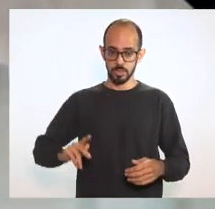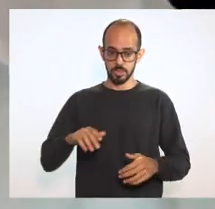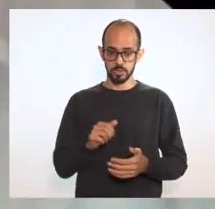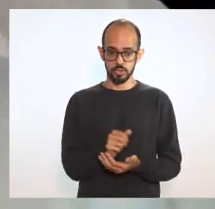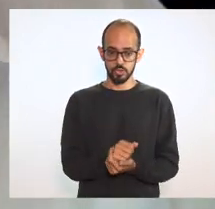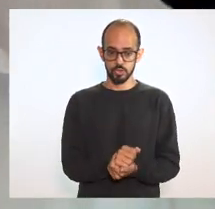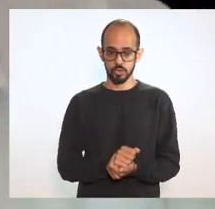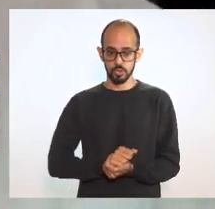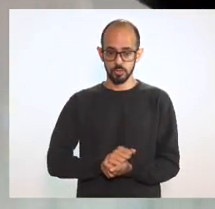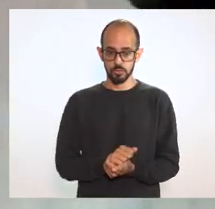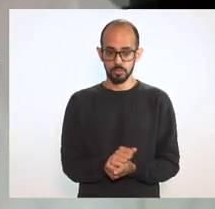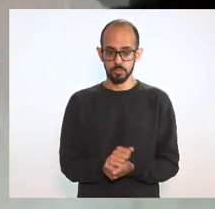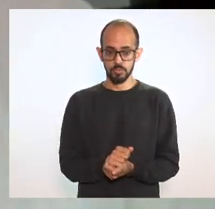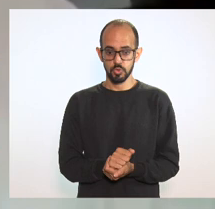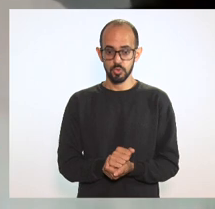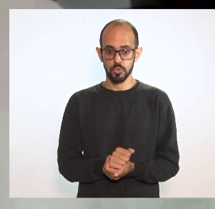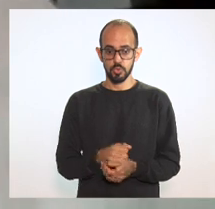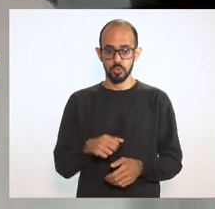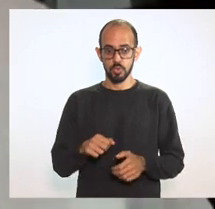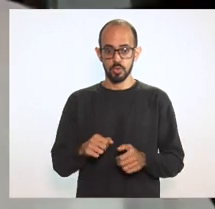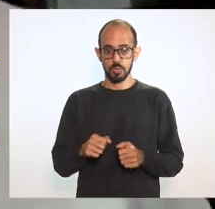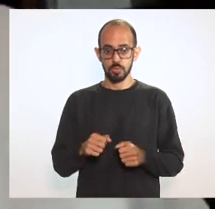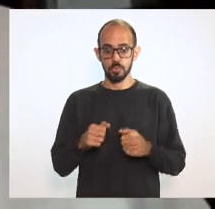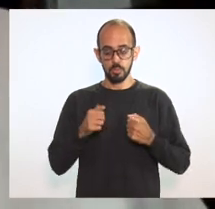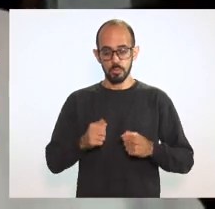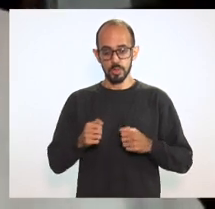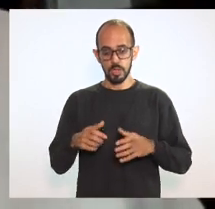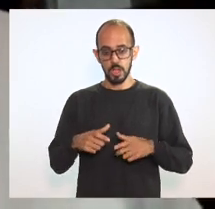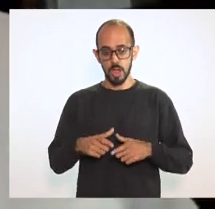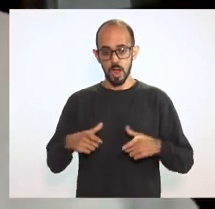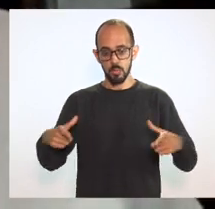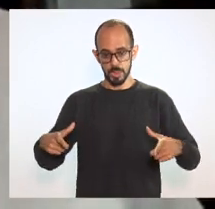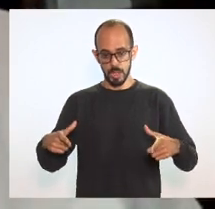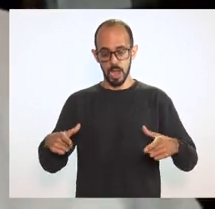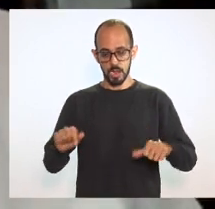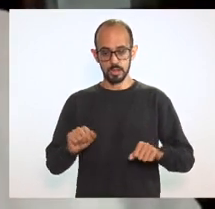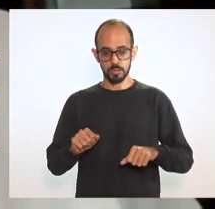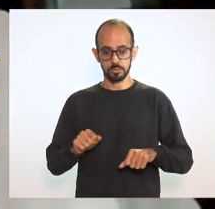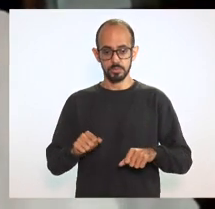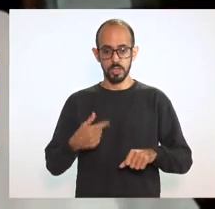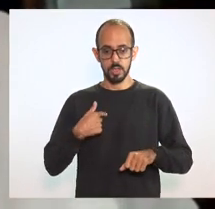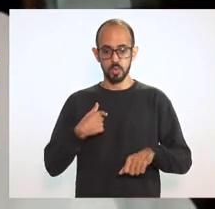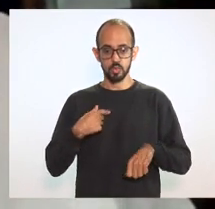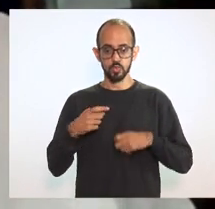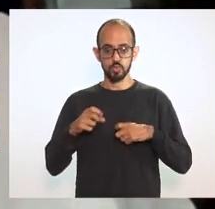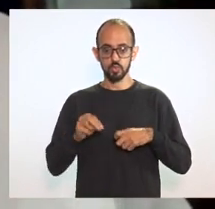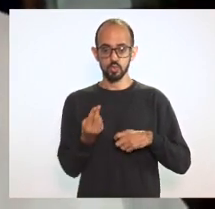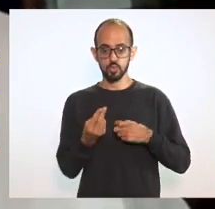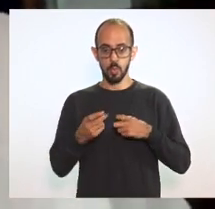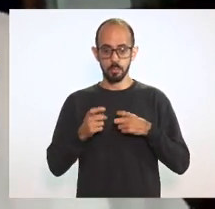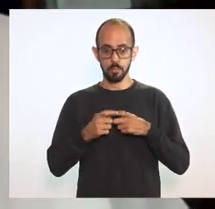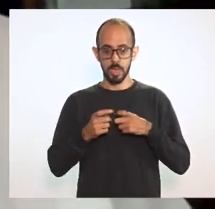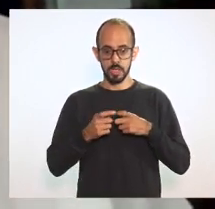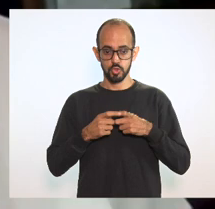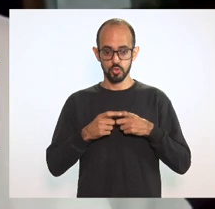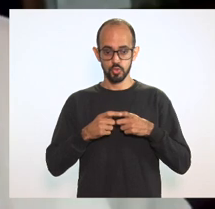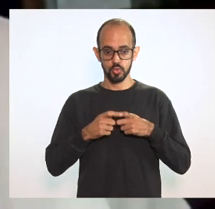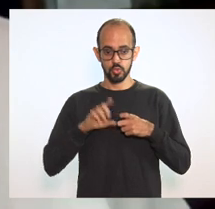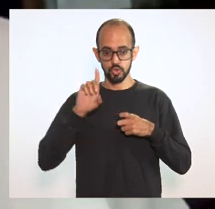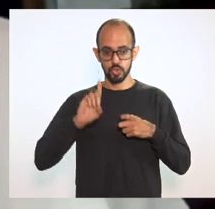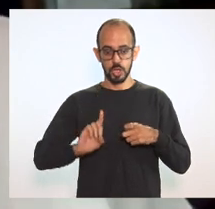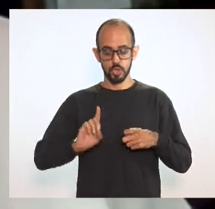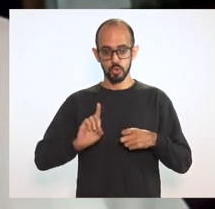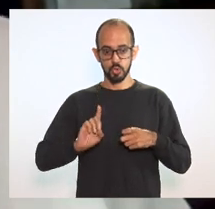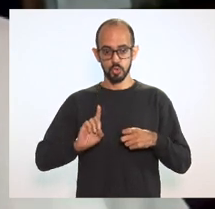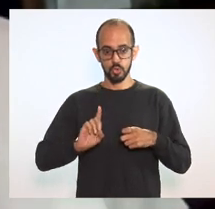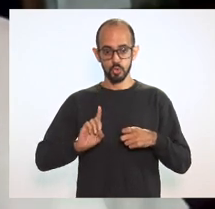poder ampliar esse debate. Eu sou médico e diretor do Hospital Unimed, diretor